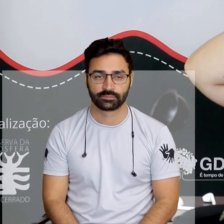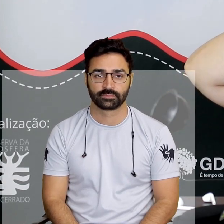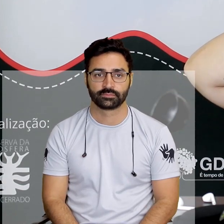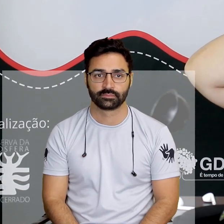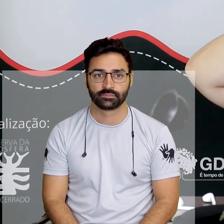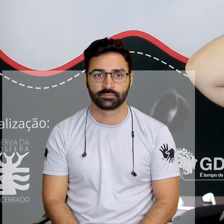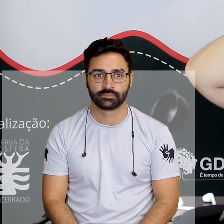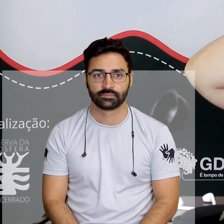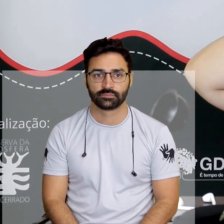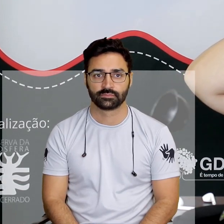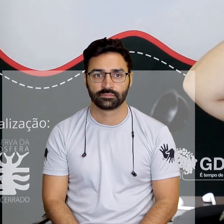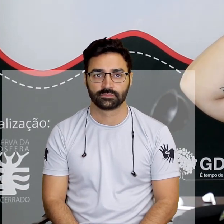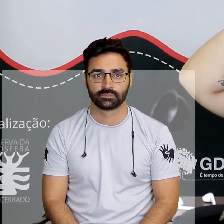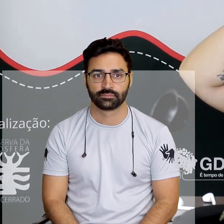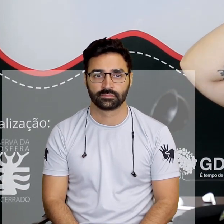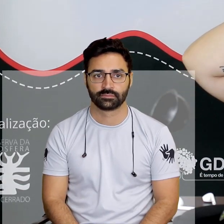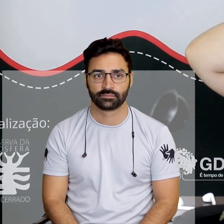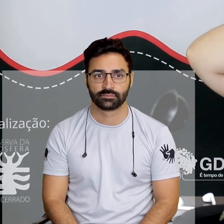quarta,